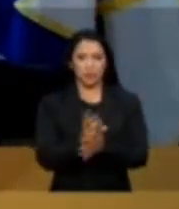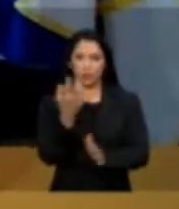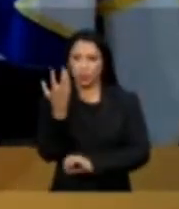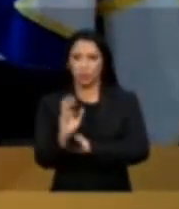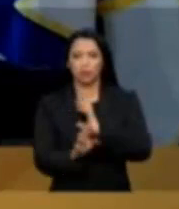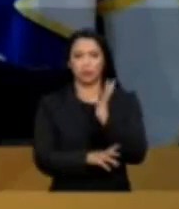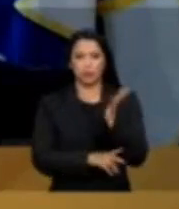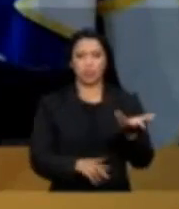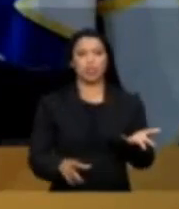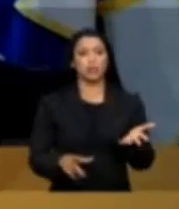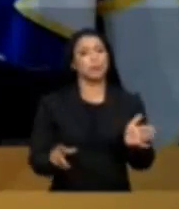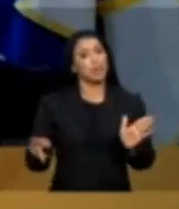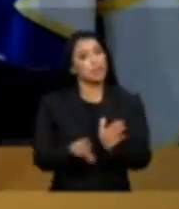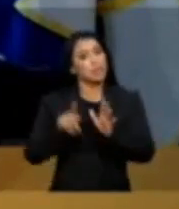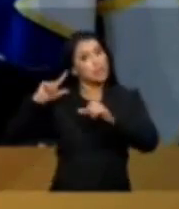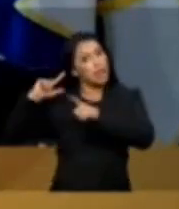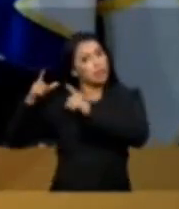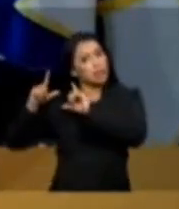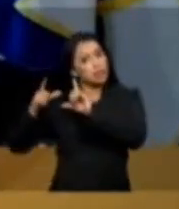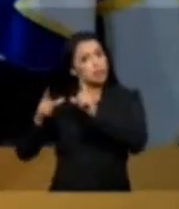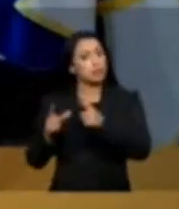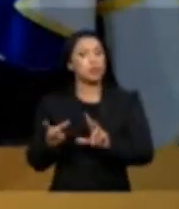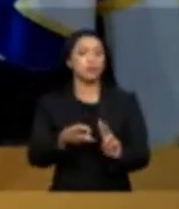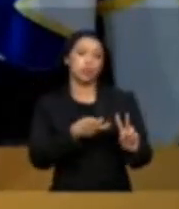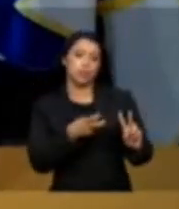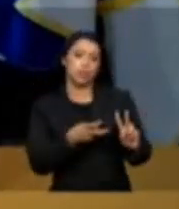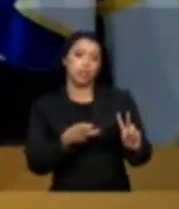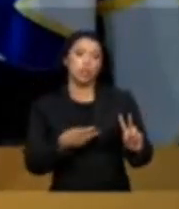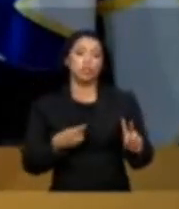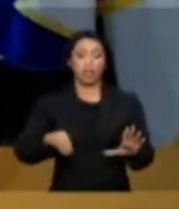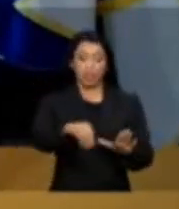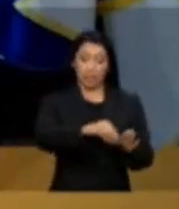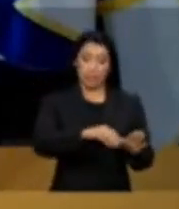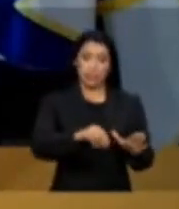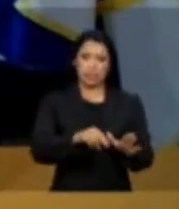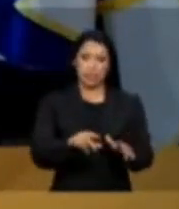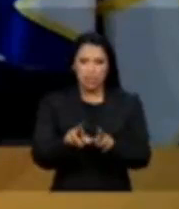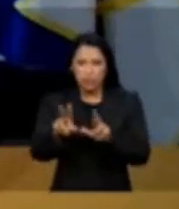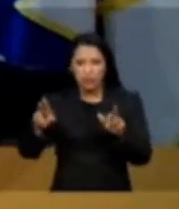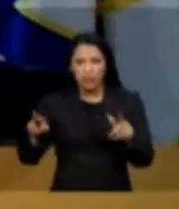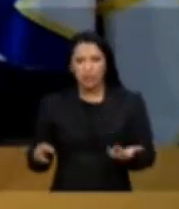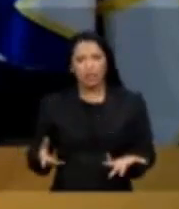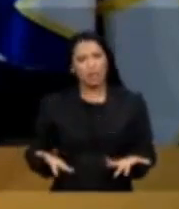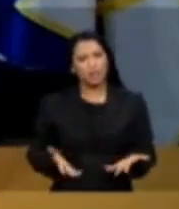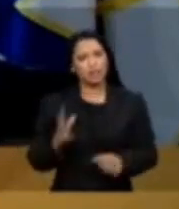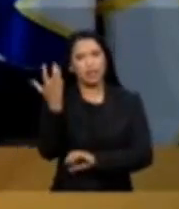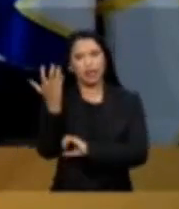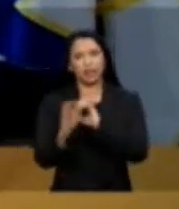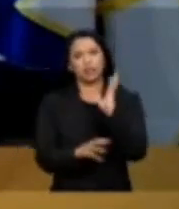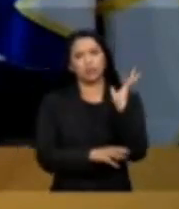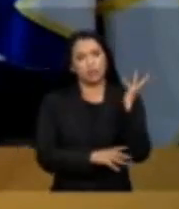parte da tradição indígena, que guarda relação diferenciada com suas terras e recursos naturais.